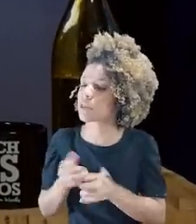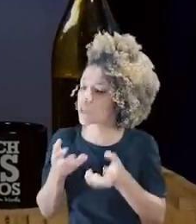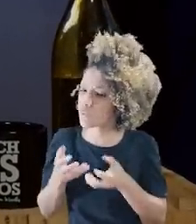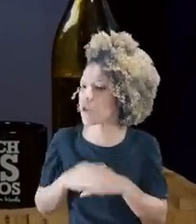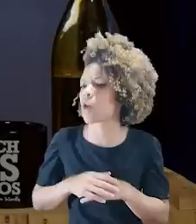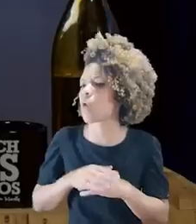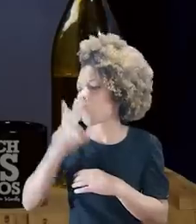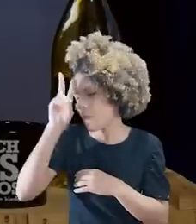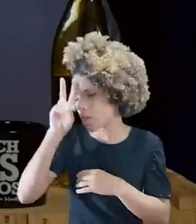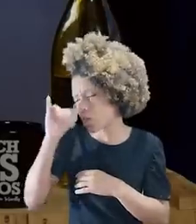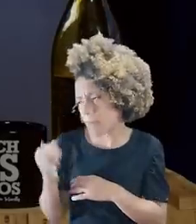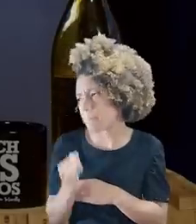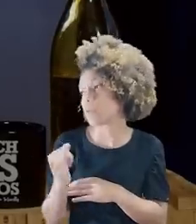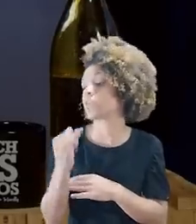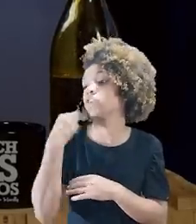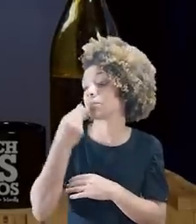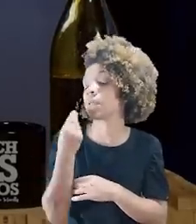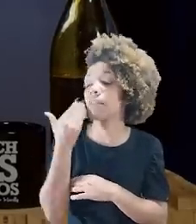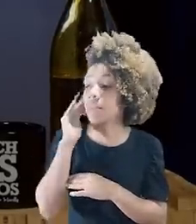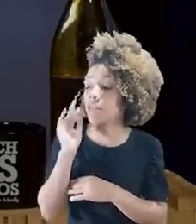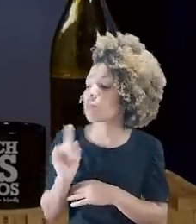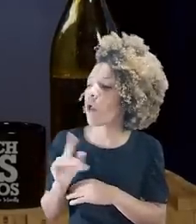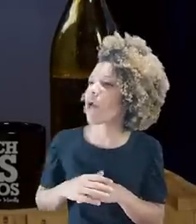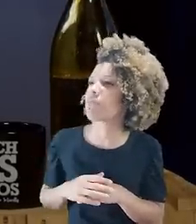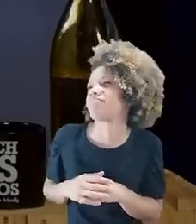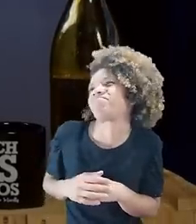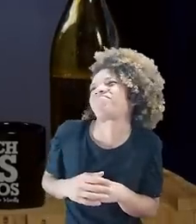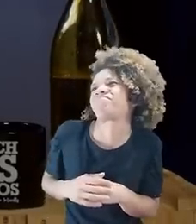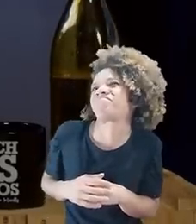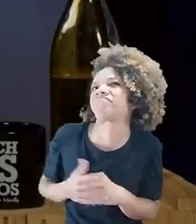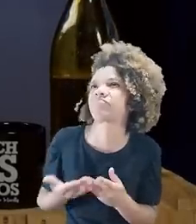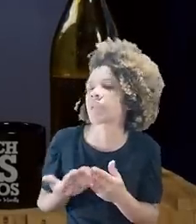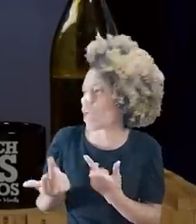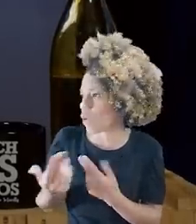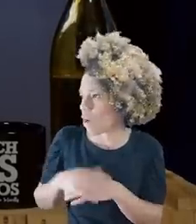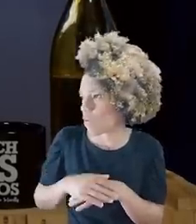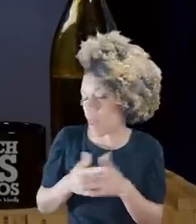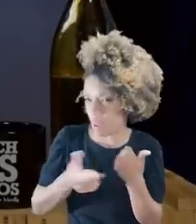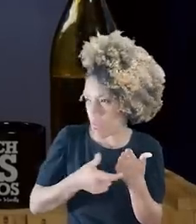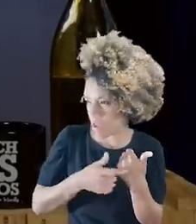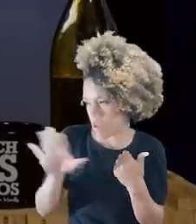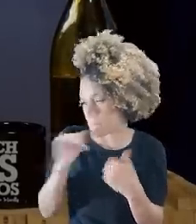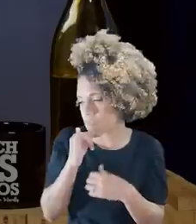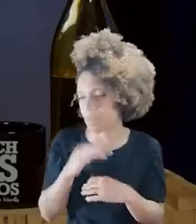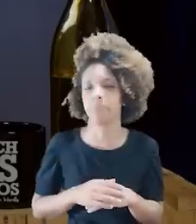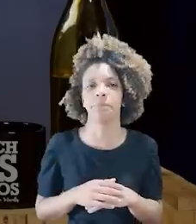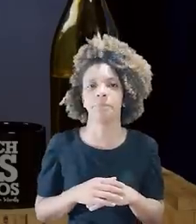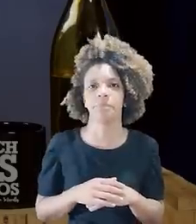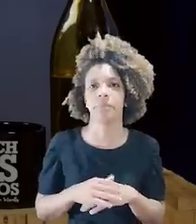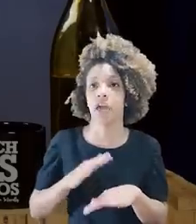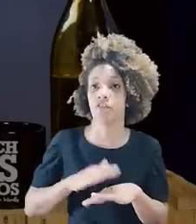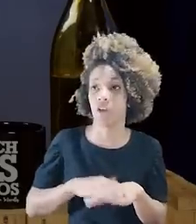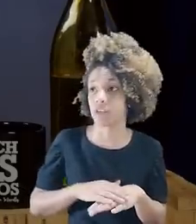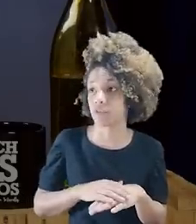fermentação natural eu eu hoje eu sou consultora mentora faço um trabalho de saúde corpo mente